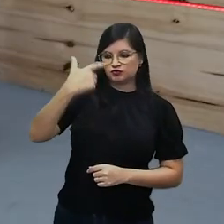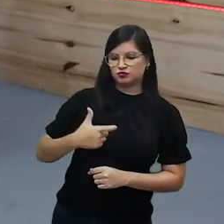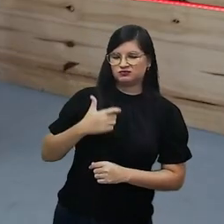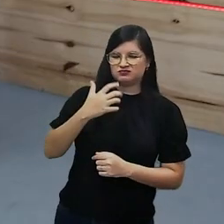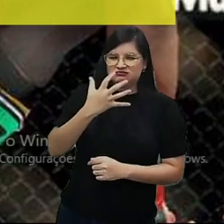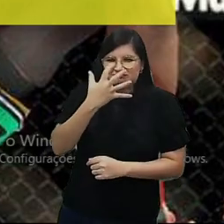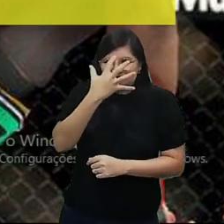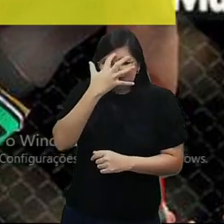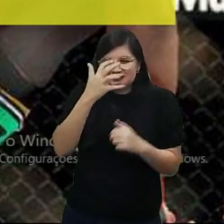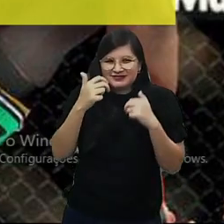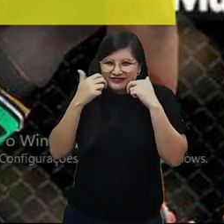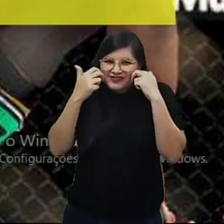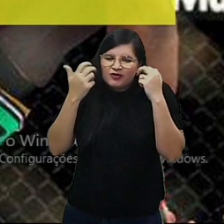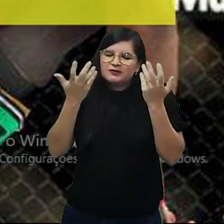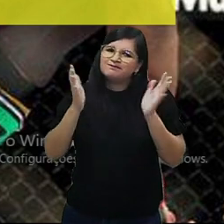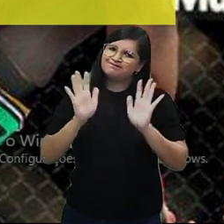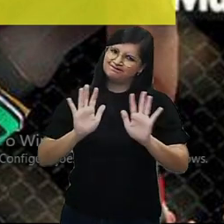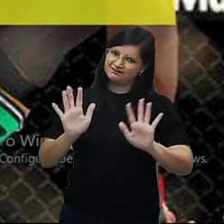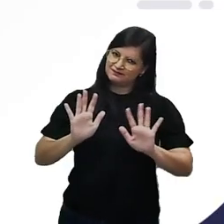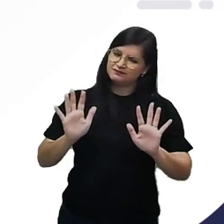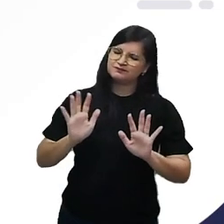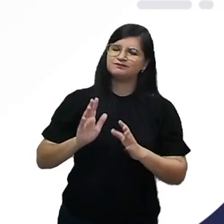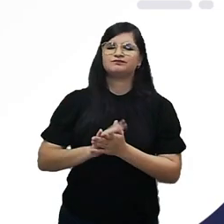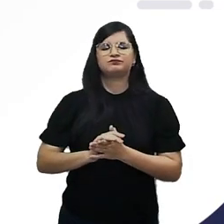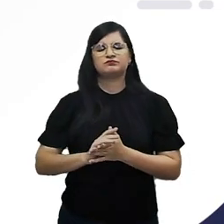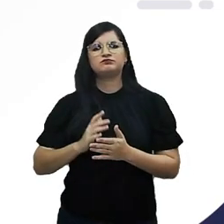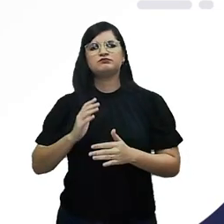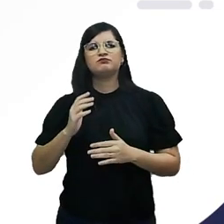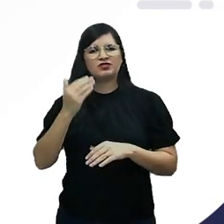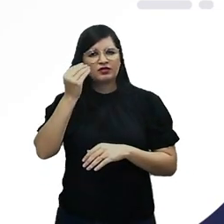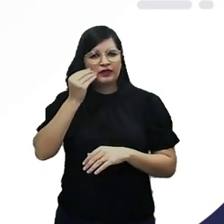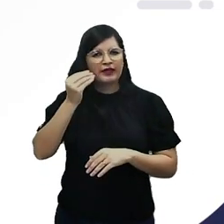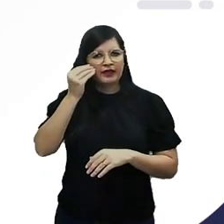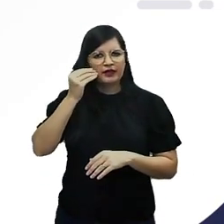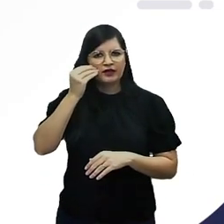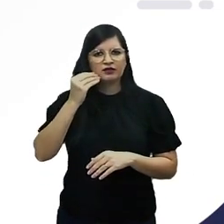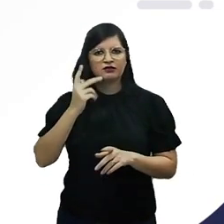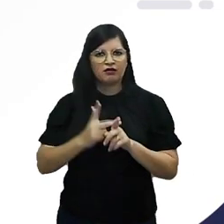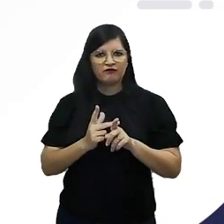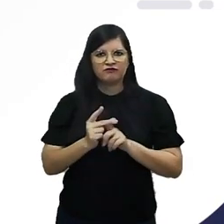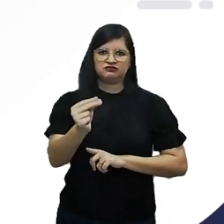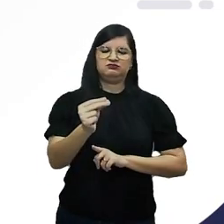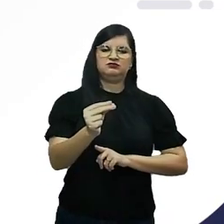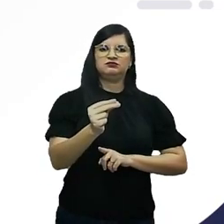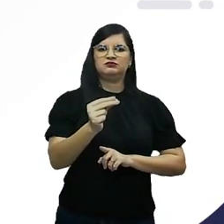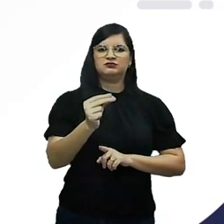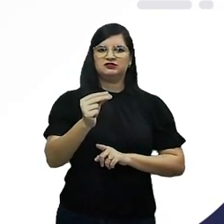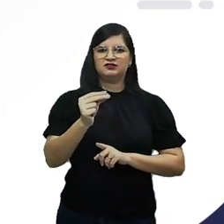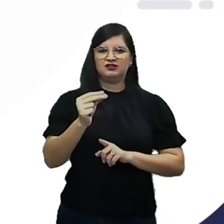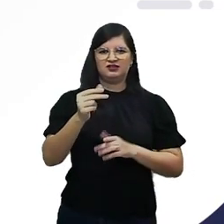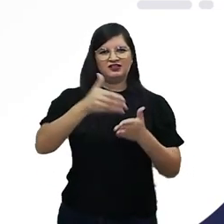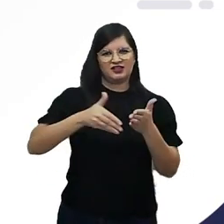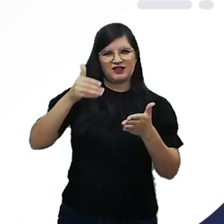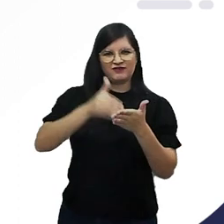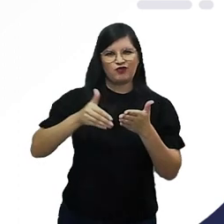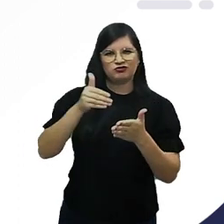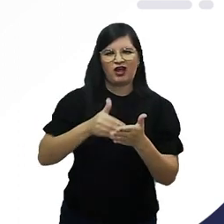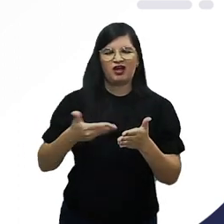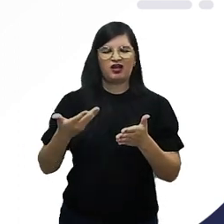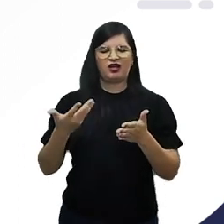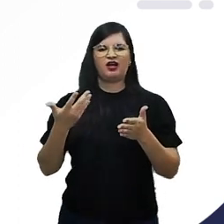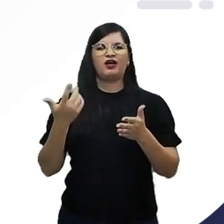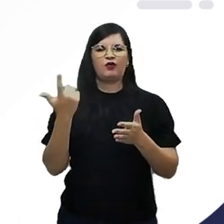tímida, entenda que você deve tentar superar suas fronteiras, suas